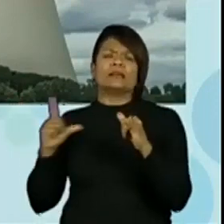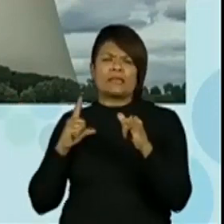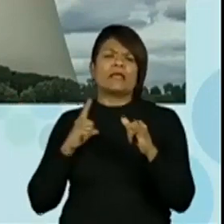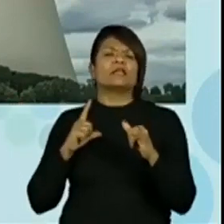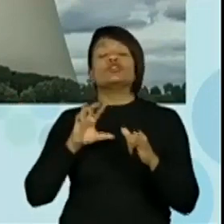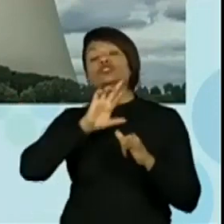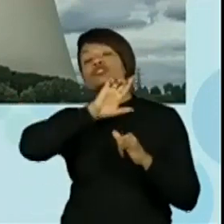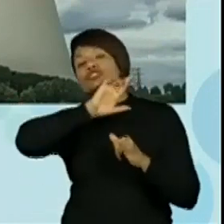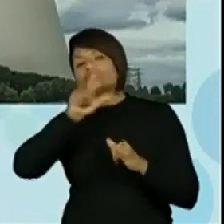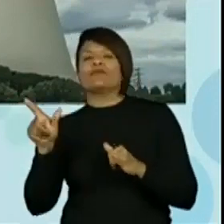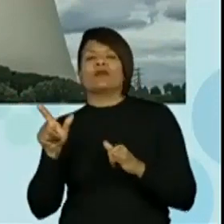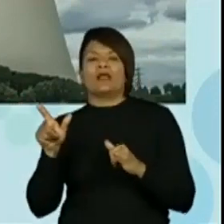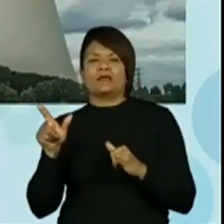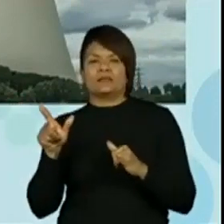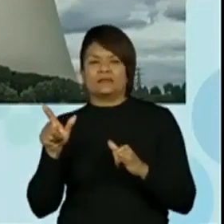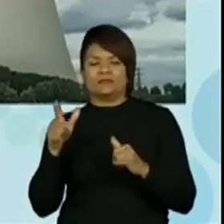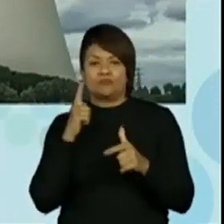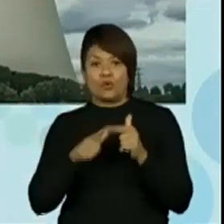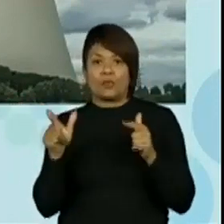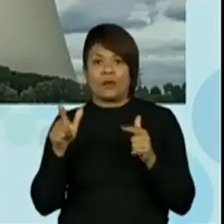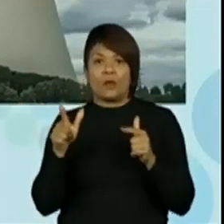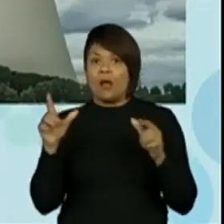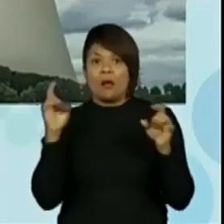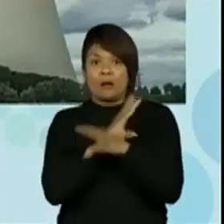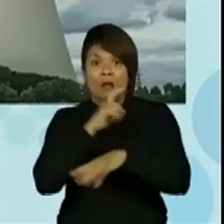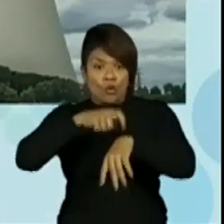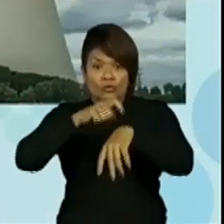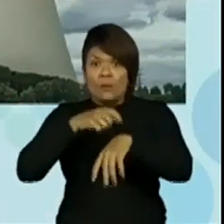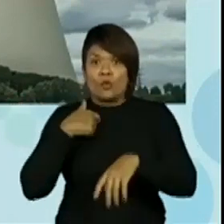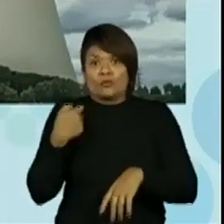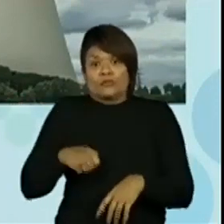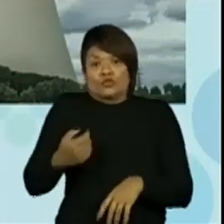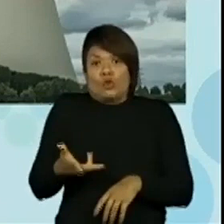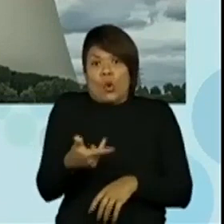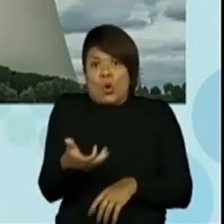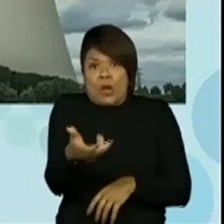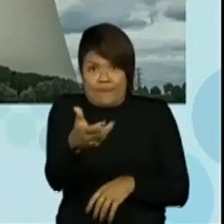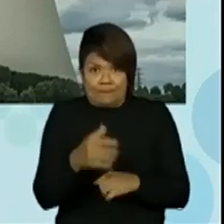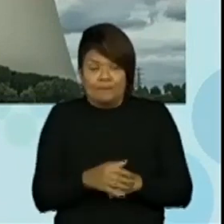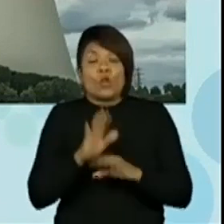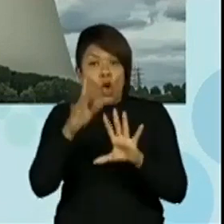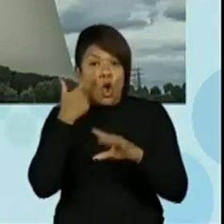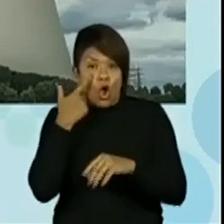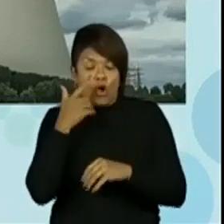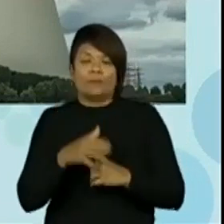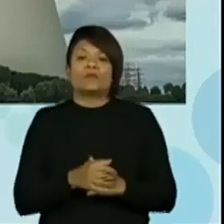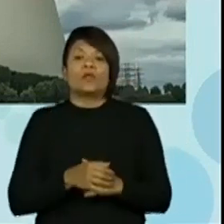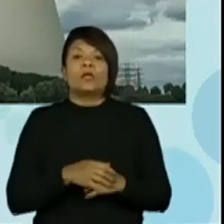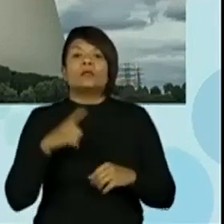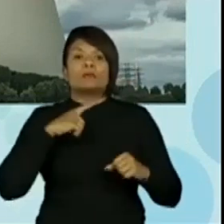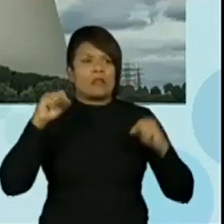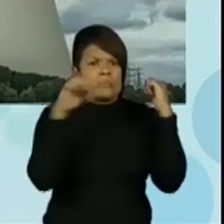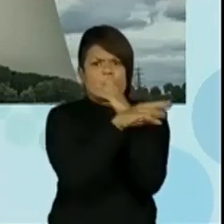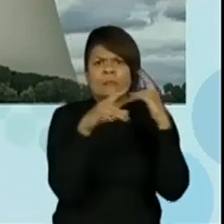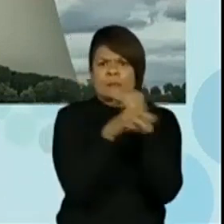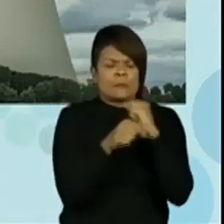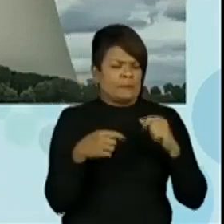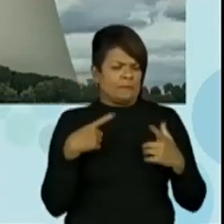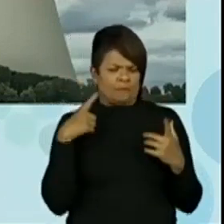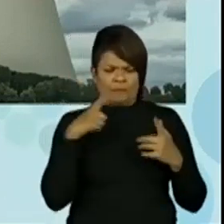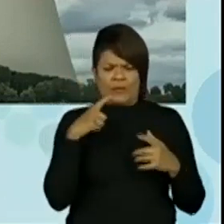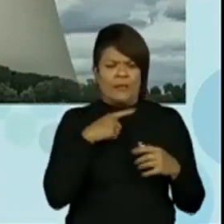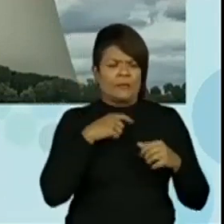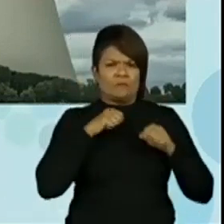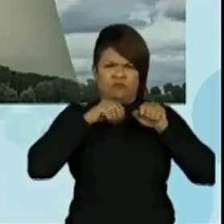ambientais. A gente está falando de está acabando nosso tempo aqui, pessoal, tem que correr um pouquinho, tá? Olha só, trânsito da cidade grande